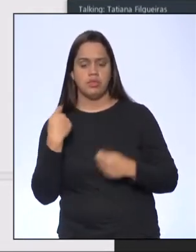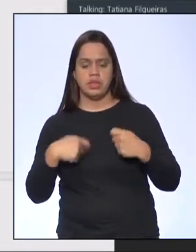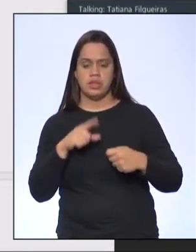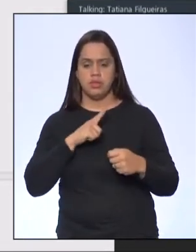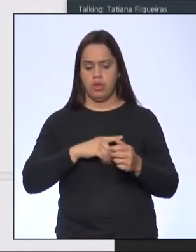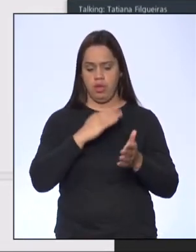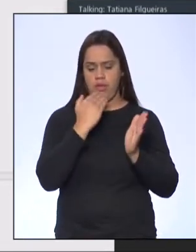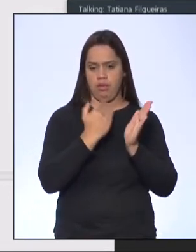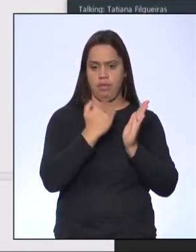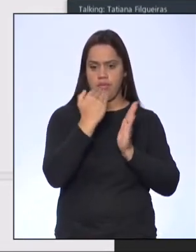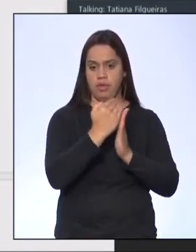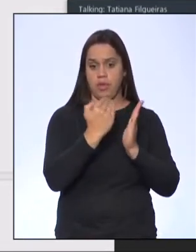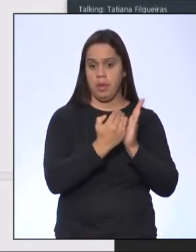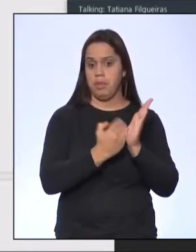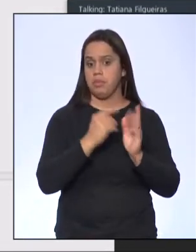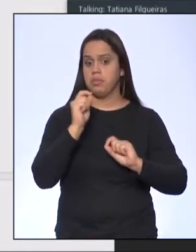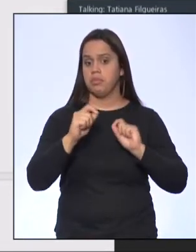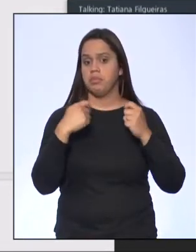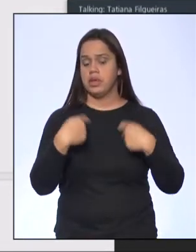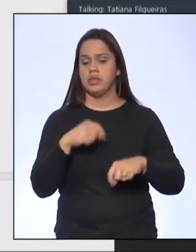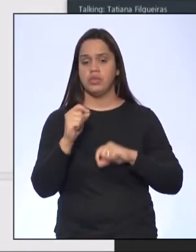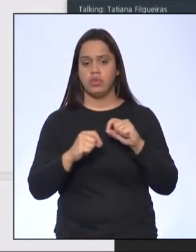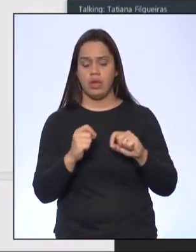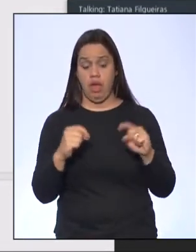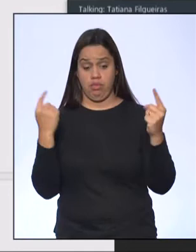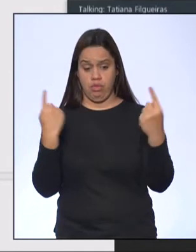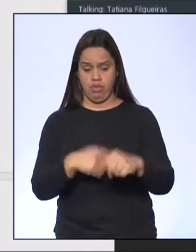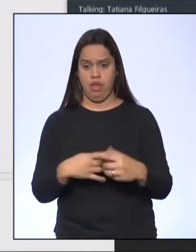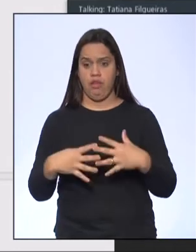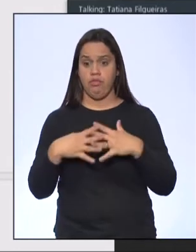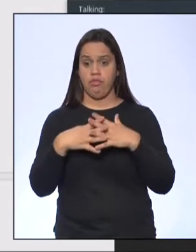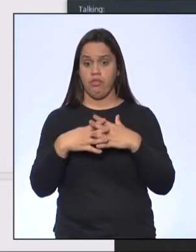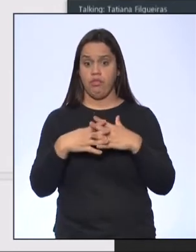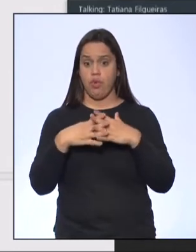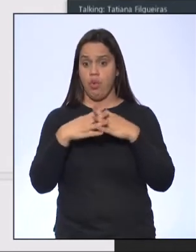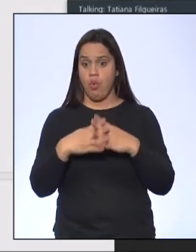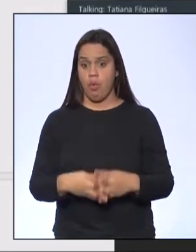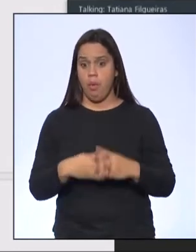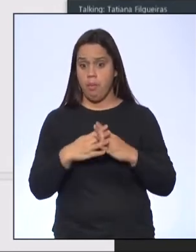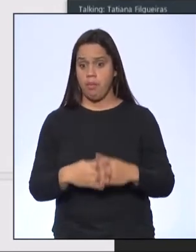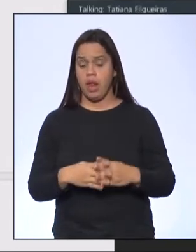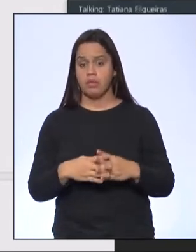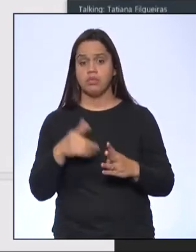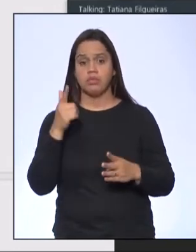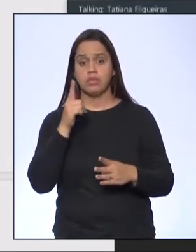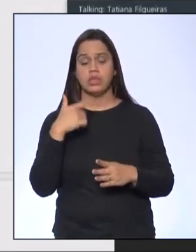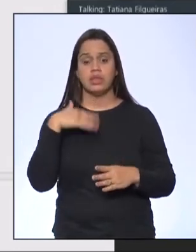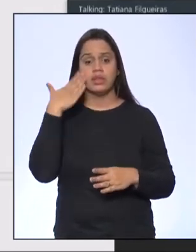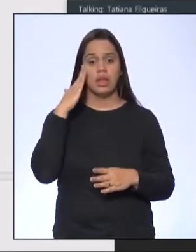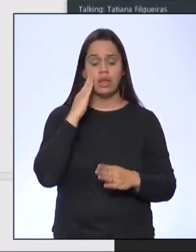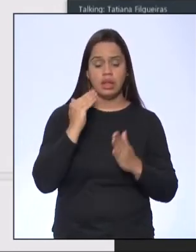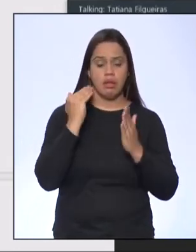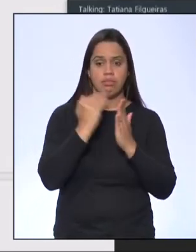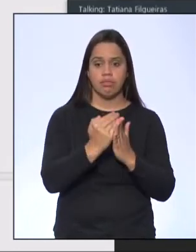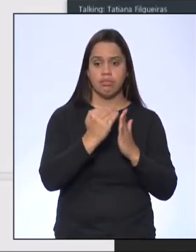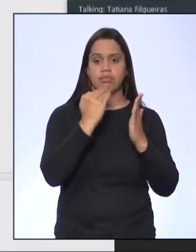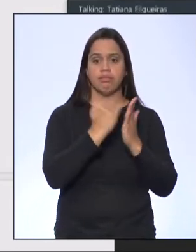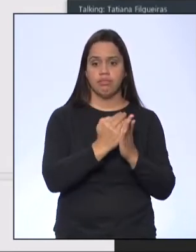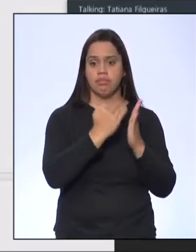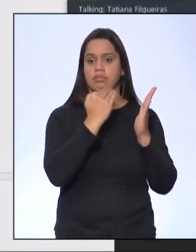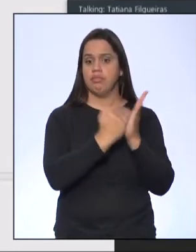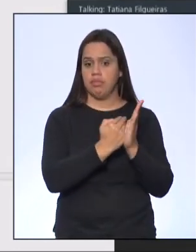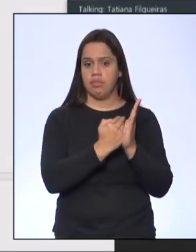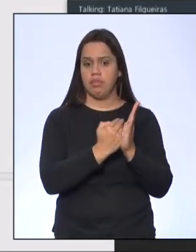a gente precisa quebrar desafios complexos e entender os ingredientes para que